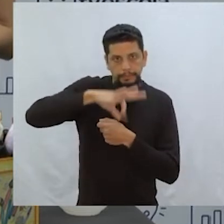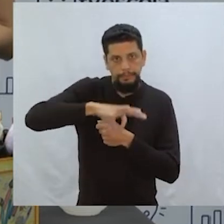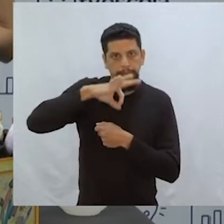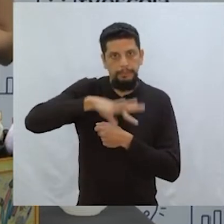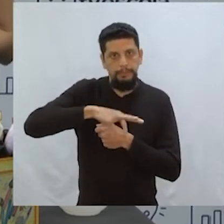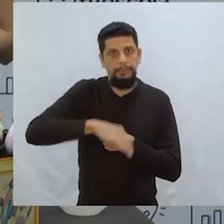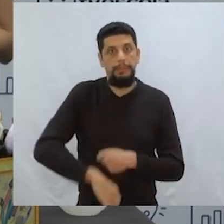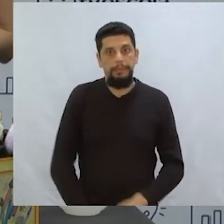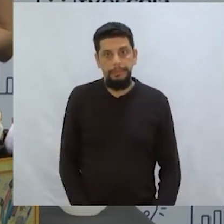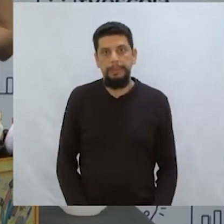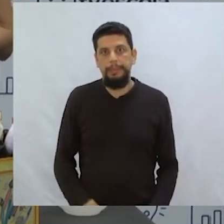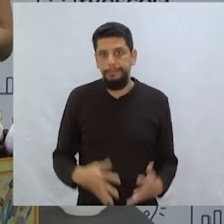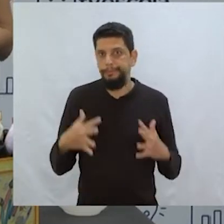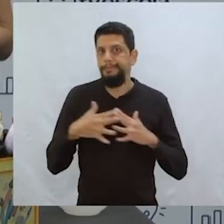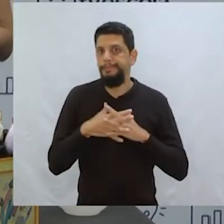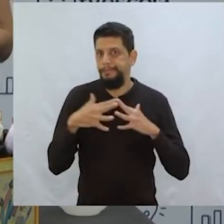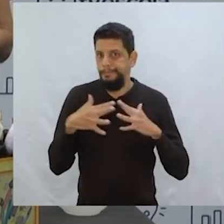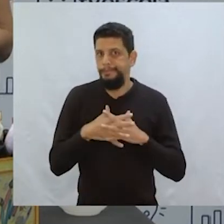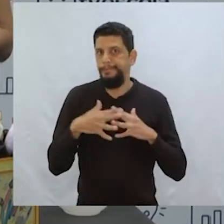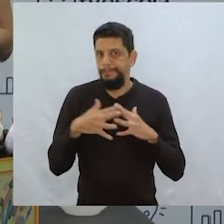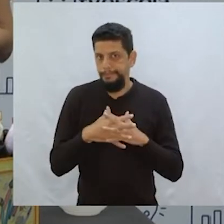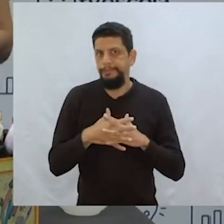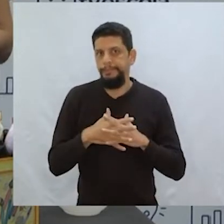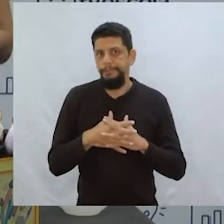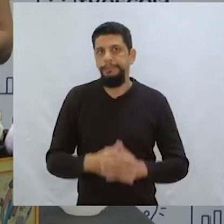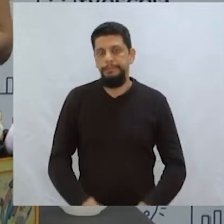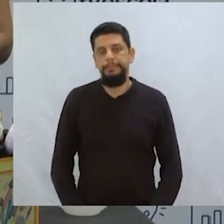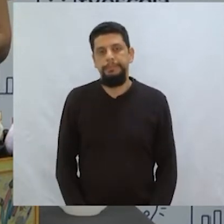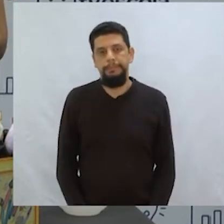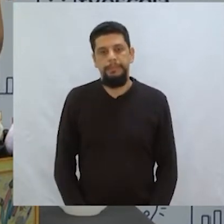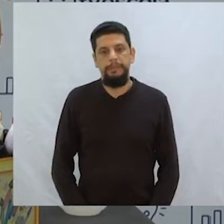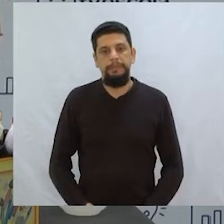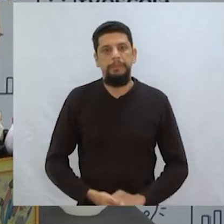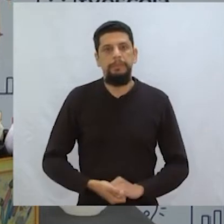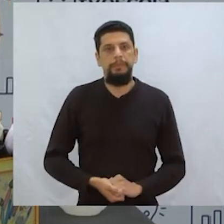torneira pingando dá um prejuízo, não é mesmo?